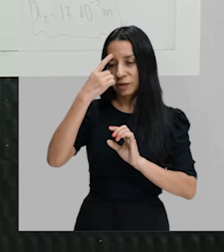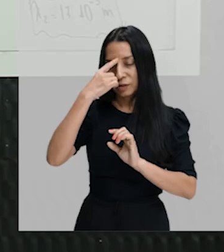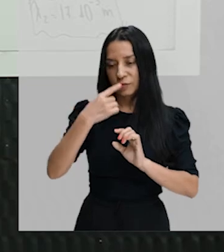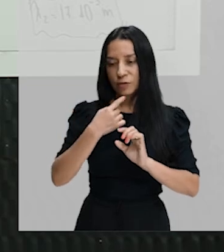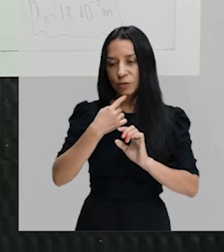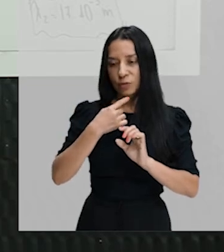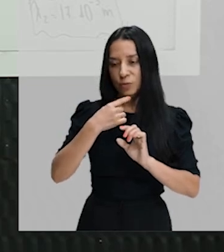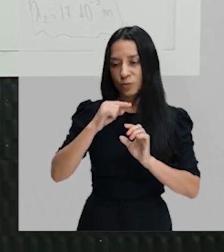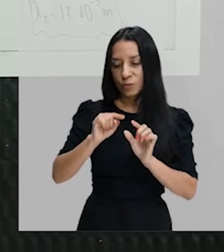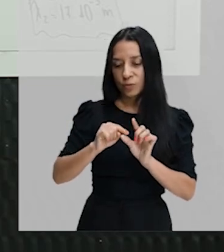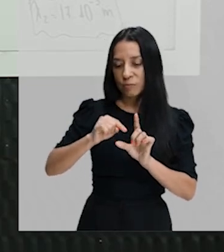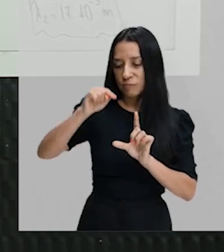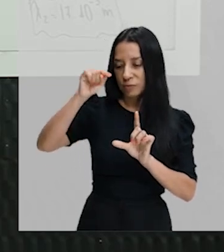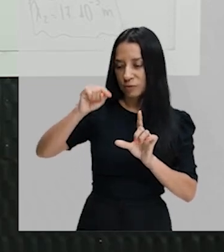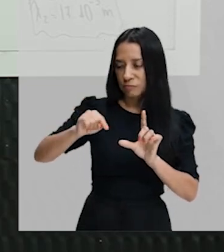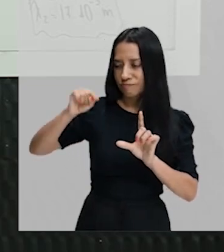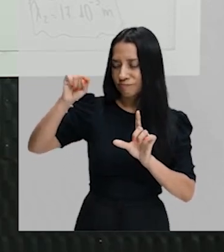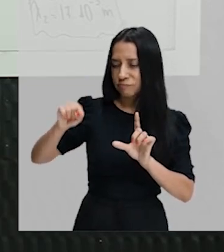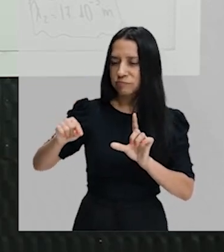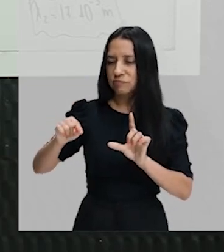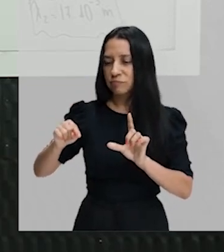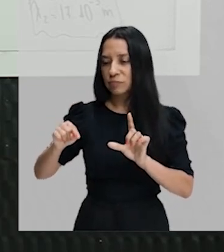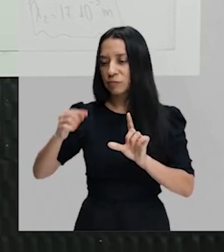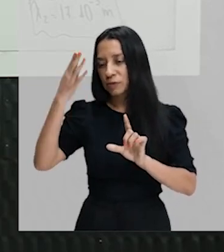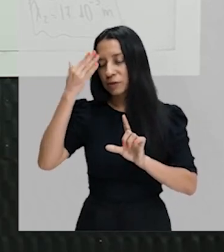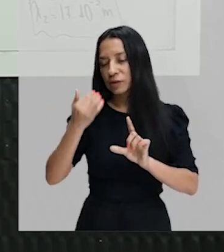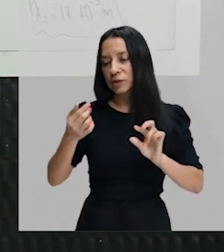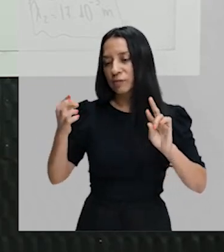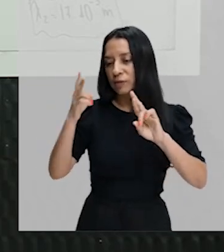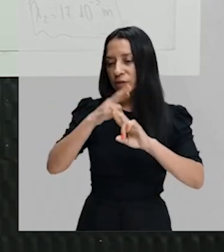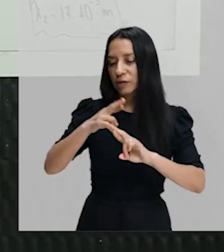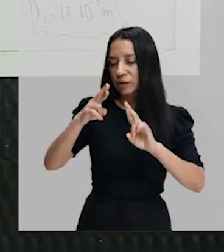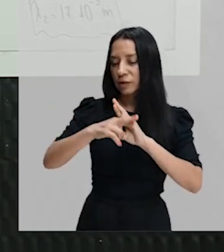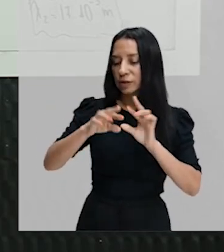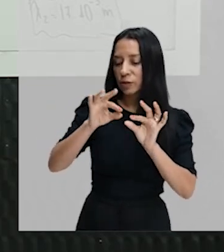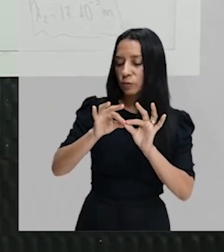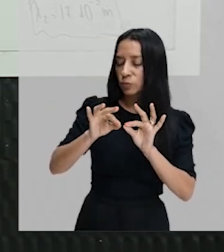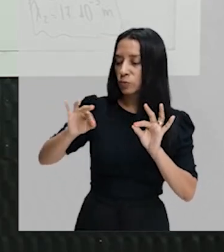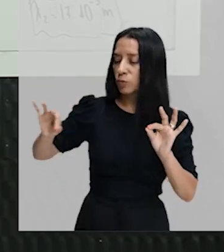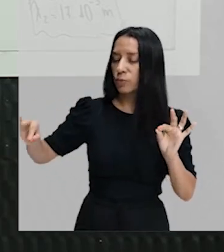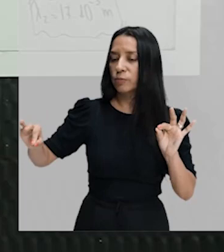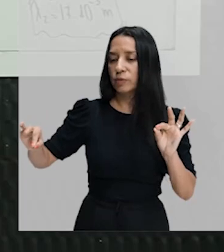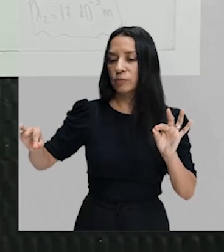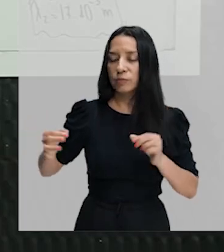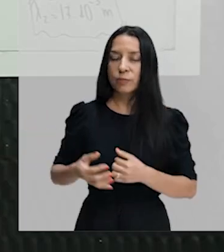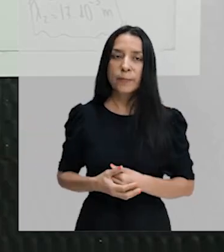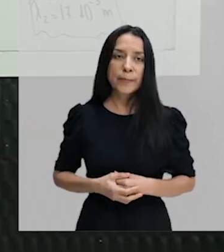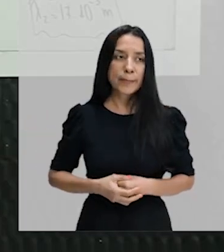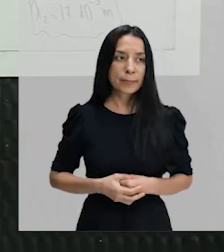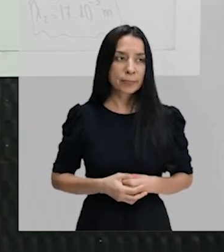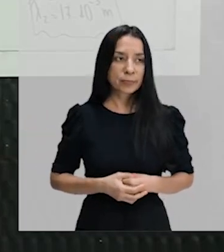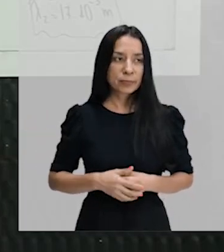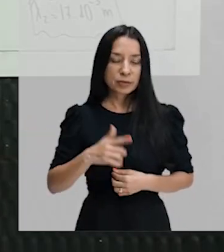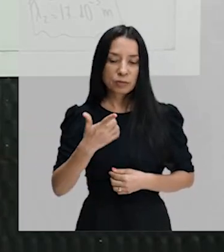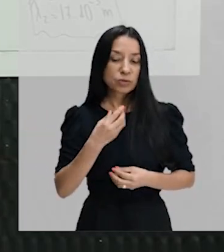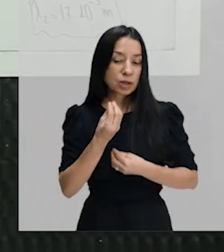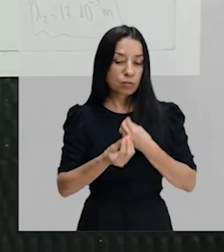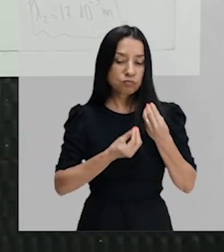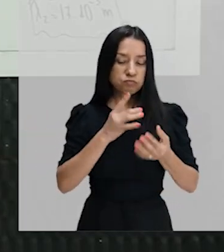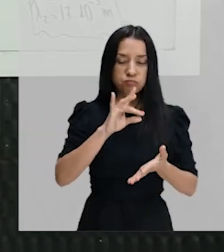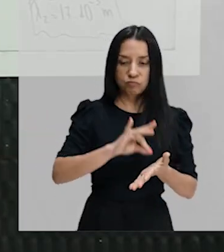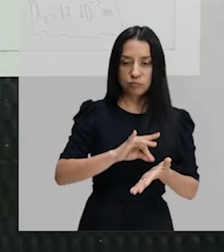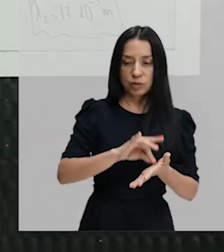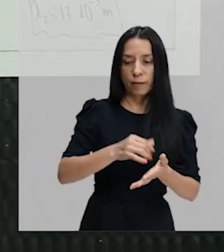escala para saber a relação desses comprimentos de onda então não tem como afirmar Então a primeira é